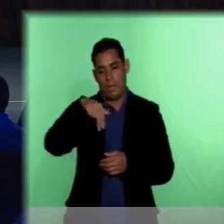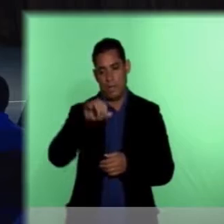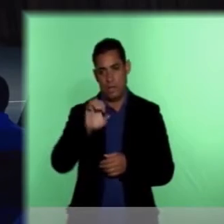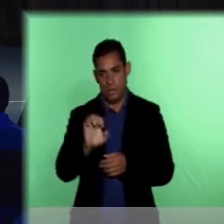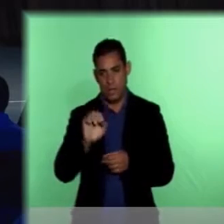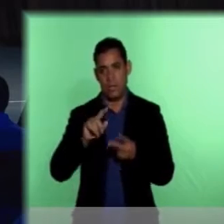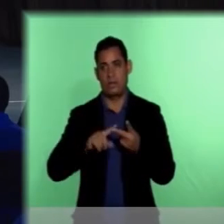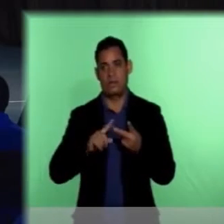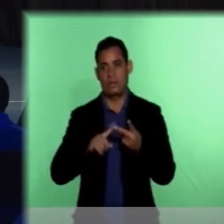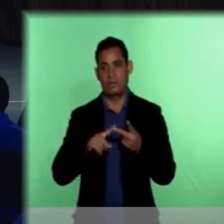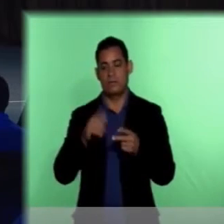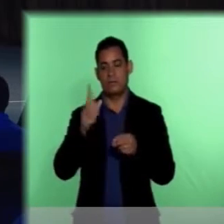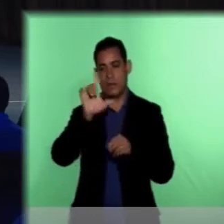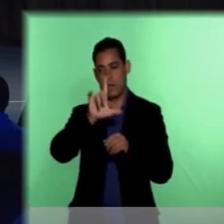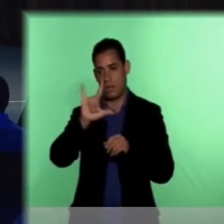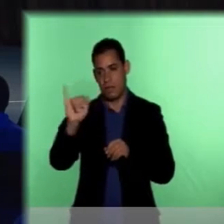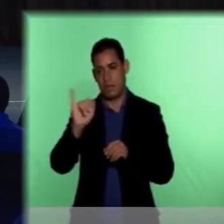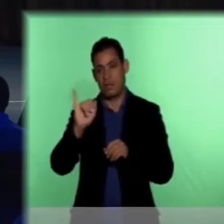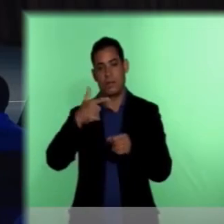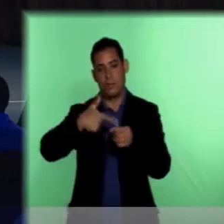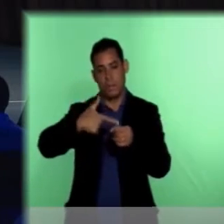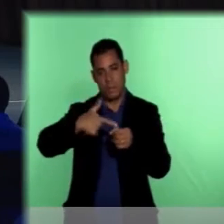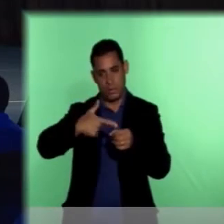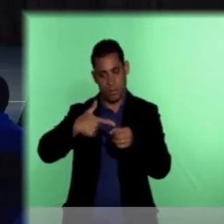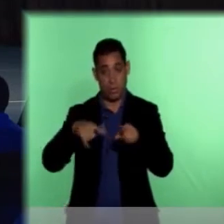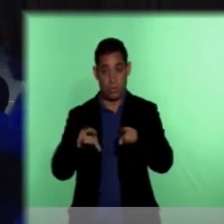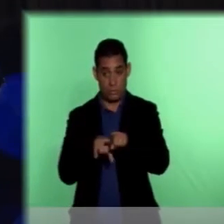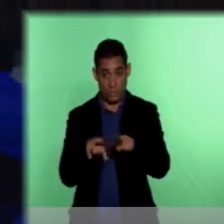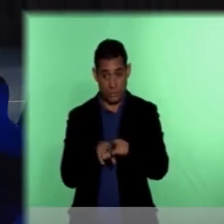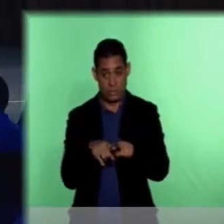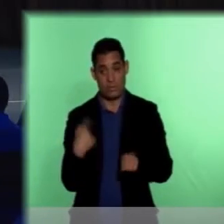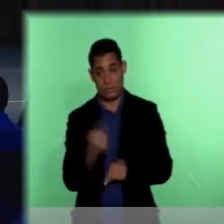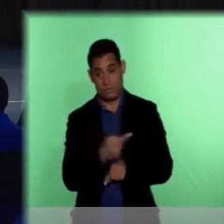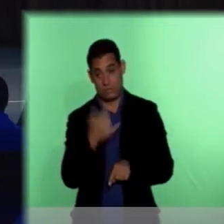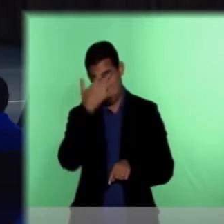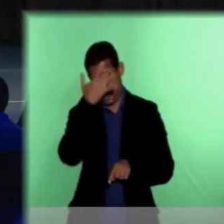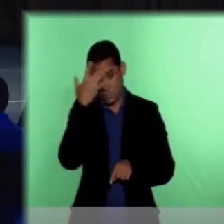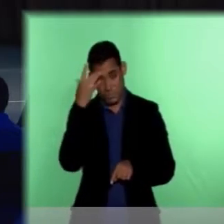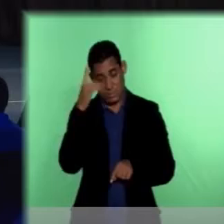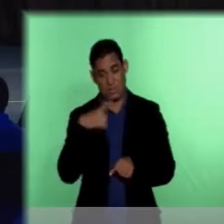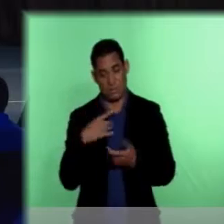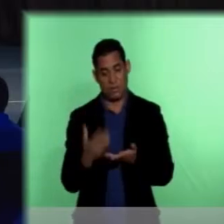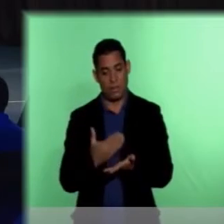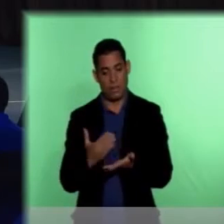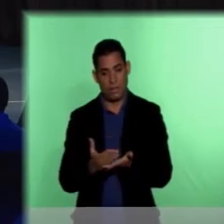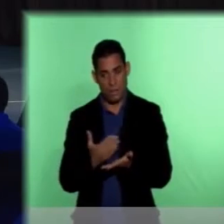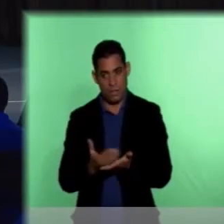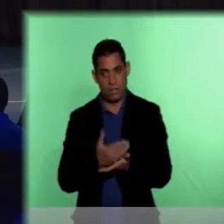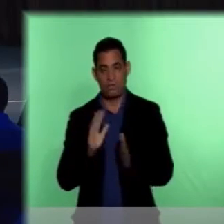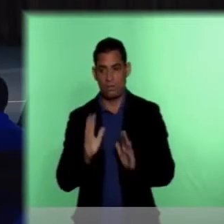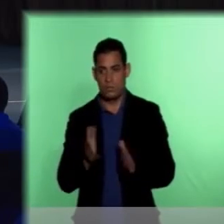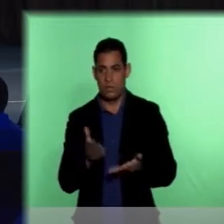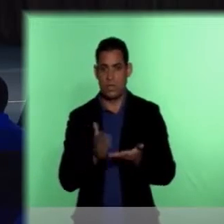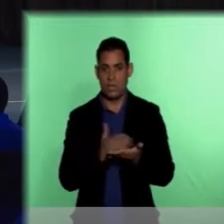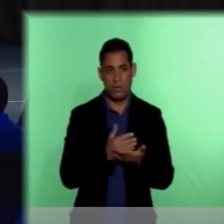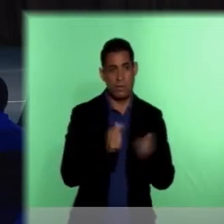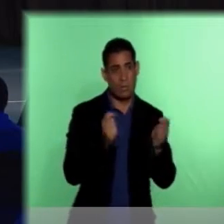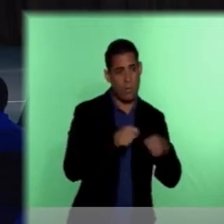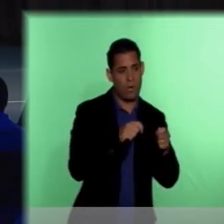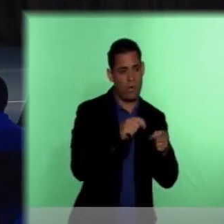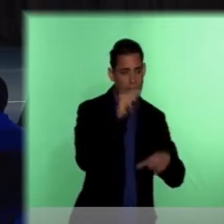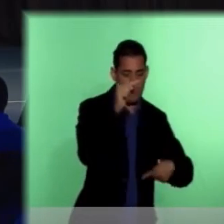e da Lei do Petróleo. Muitos de vocês pediram para que a gente tivesse mais livretos, são os livros de bolso, que é fácil consultar e